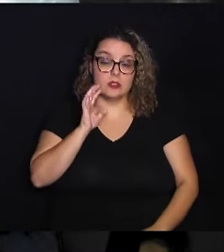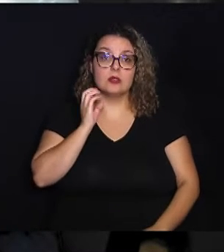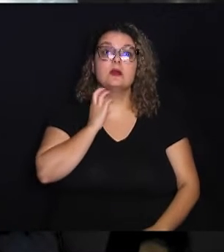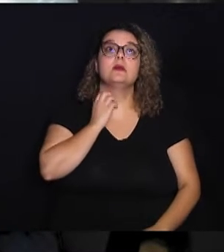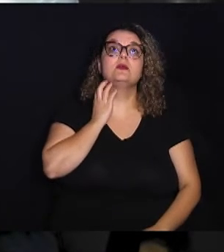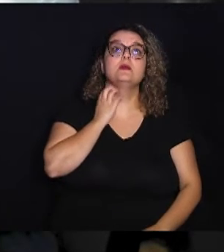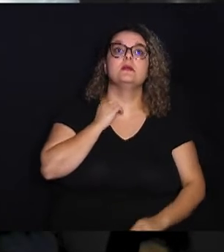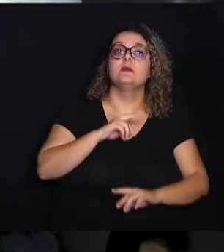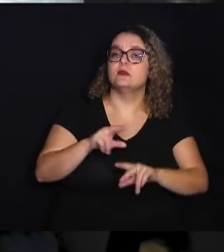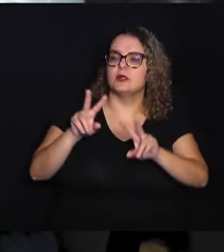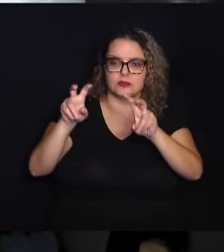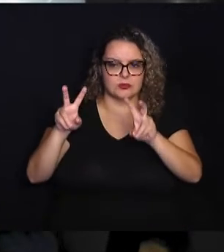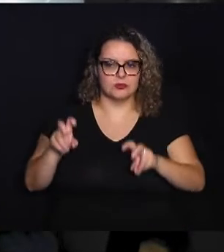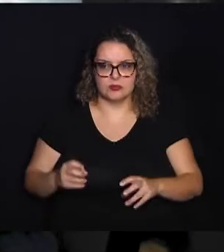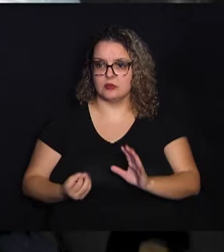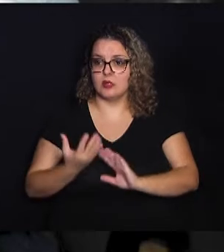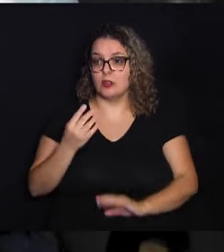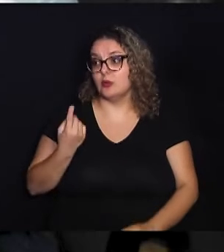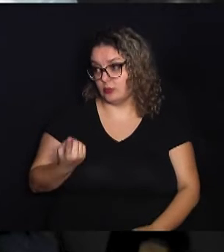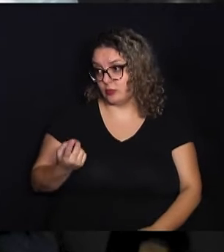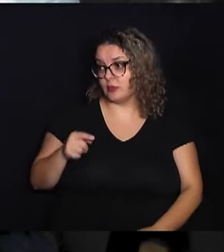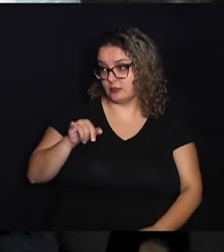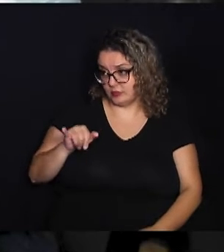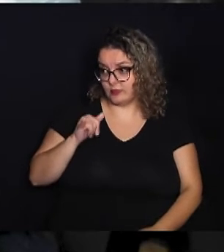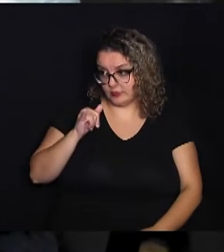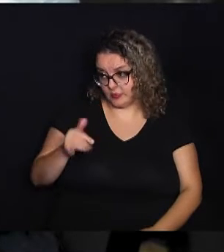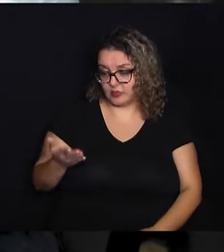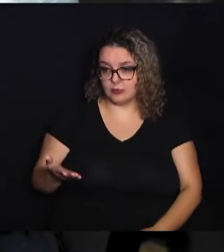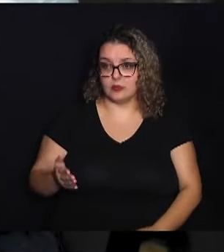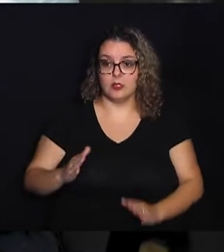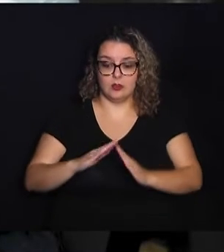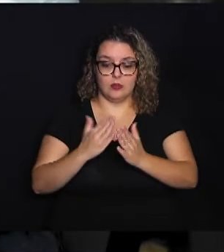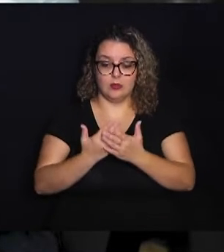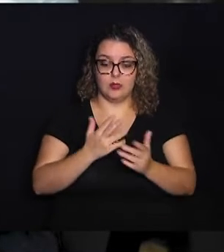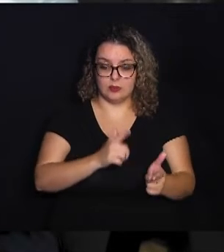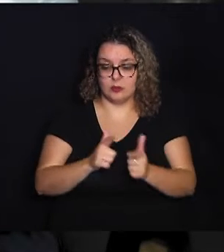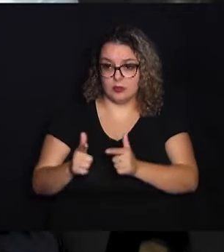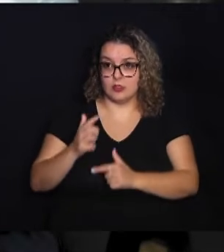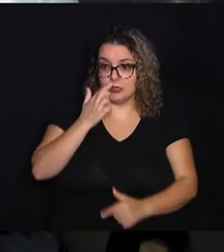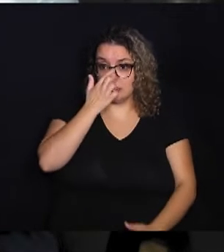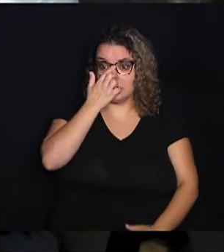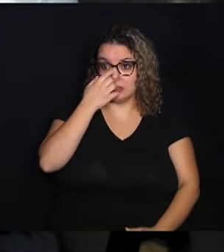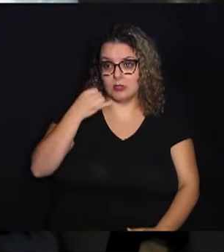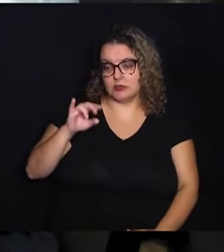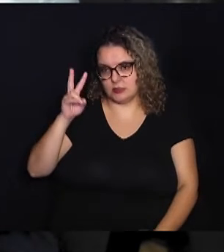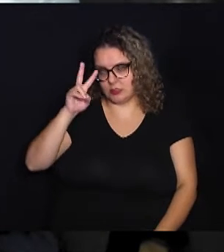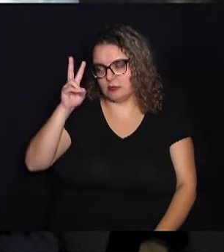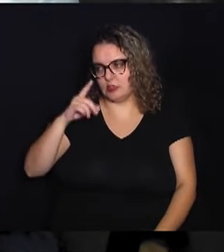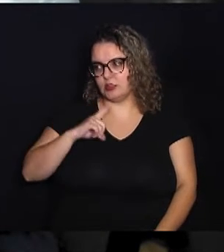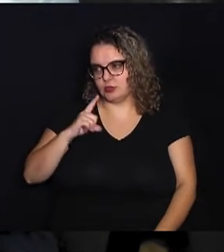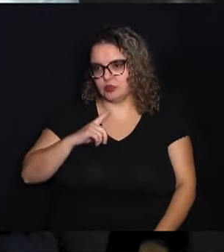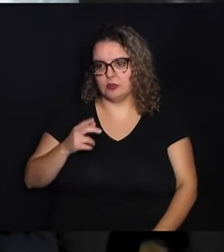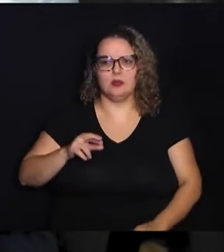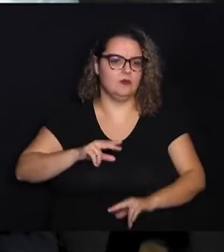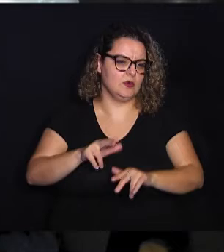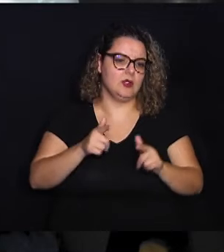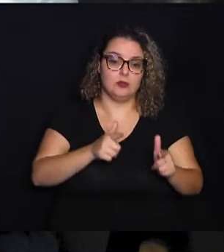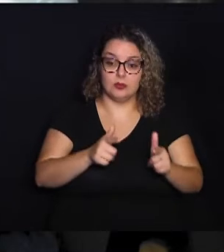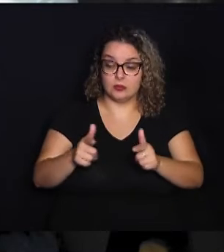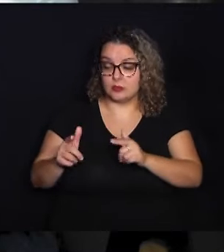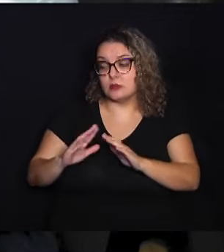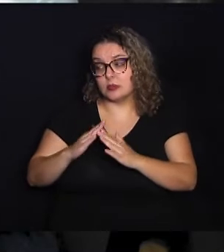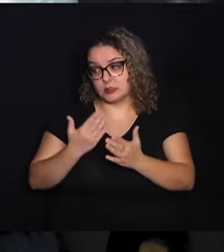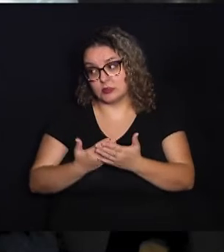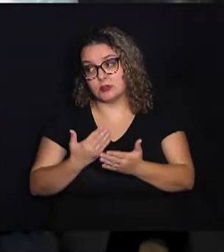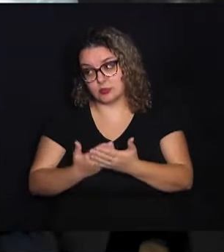temas surgiram. Um deles que você citou, que foi os atentados. Se a gente lembrar, nós tivemos vários atentados às